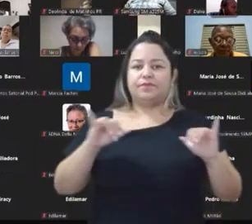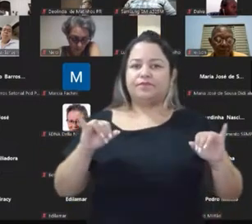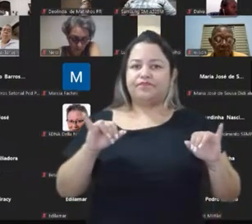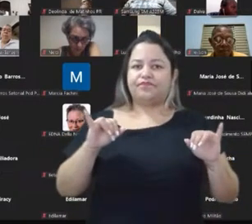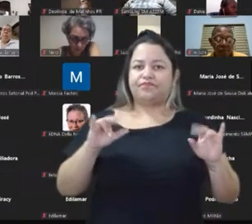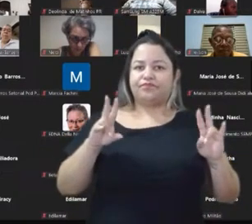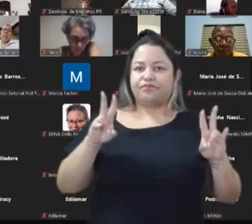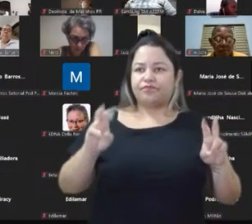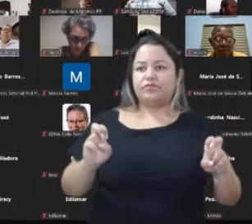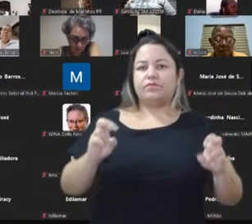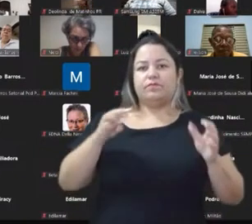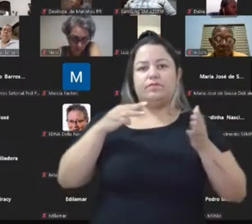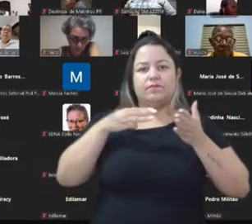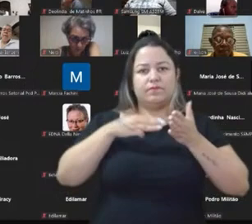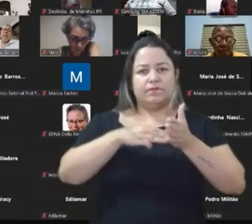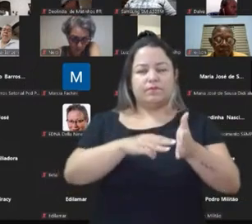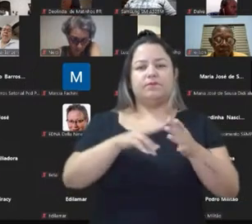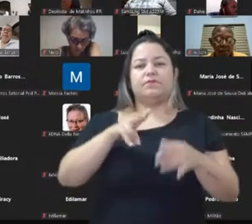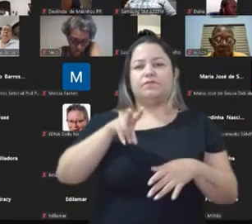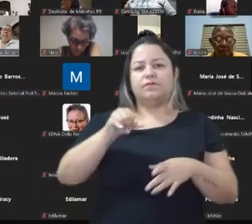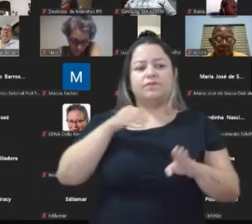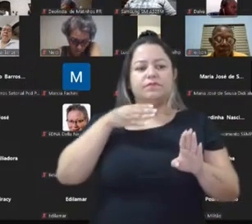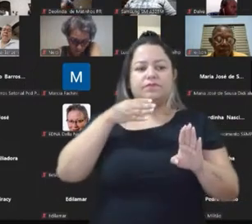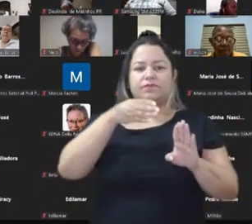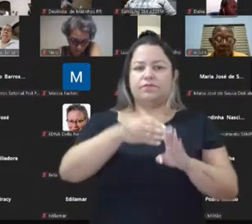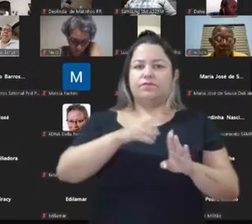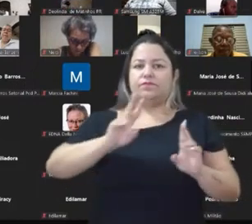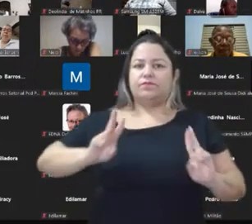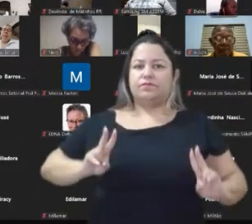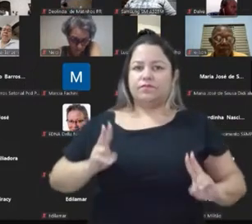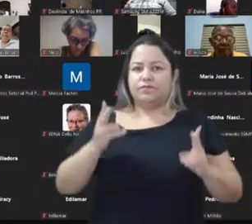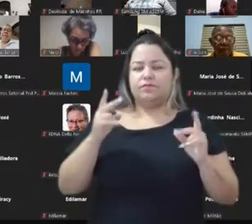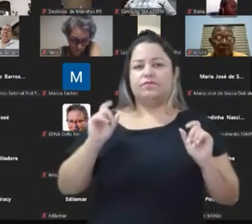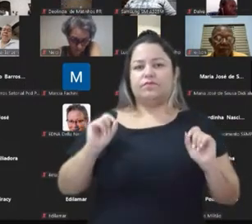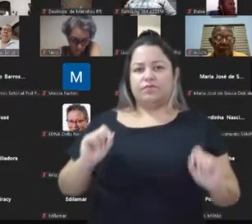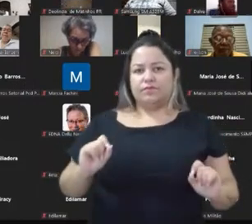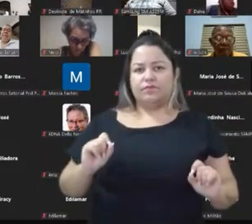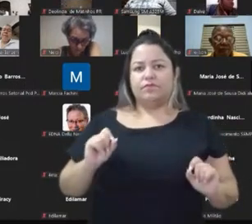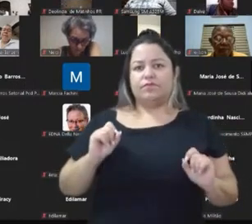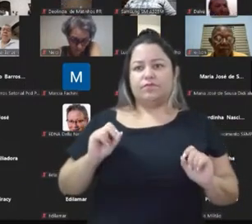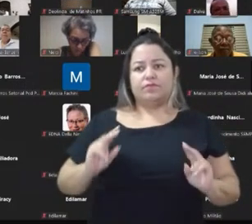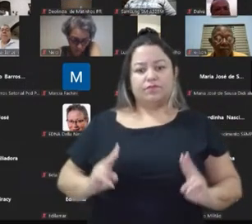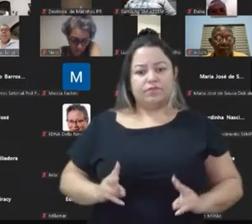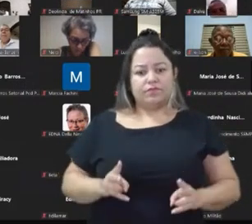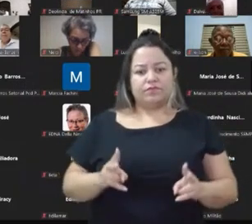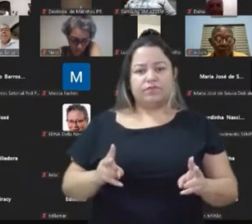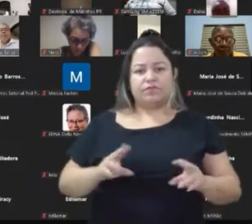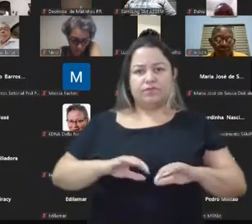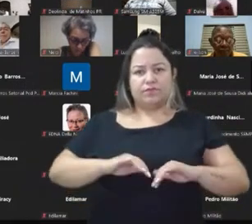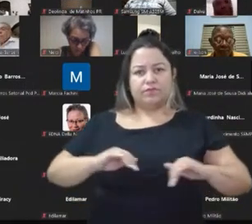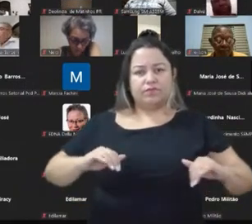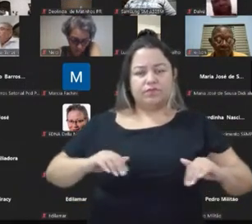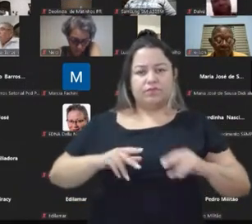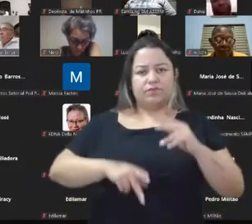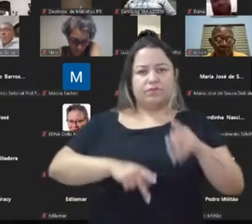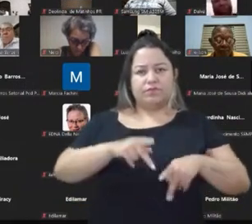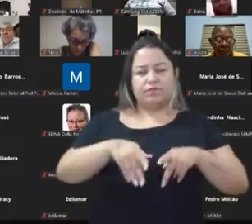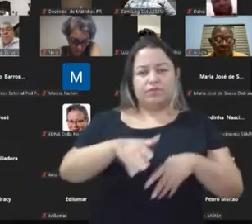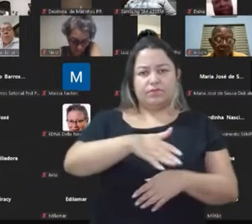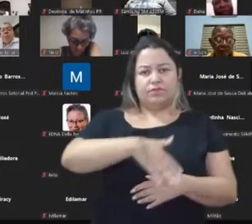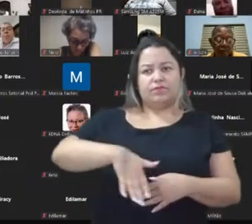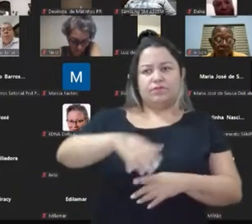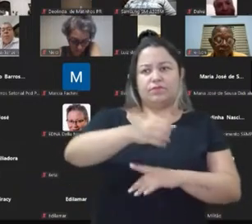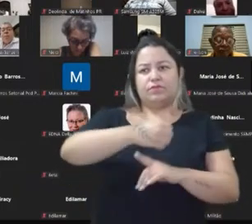termos de mensagem que vai tocar em valores de segmentos né de indivíduos ou de populações ou de segmentos da